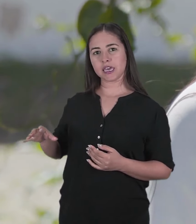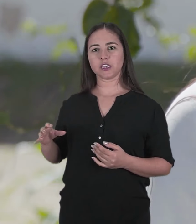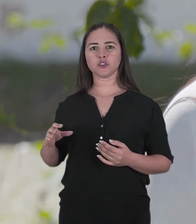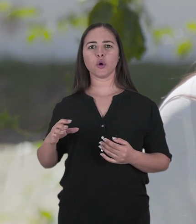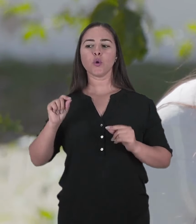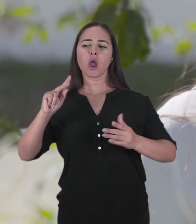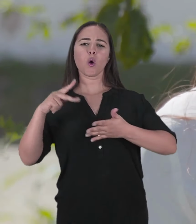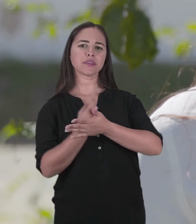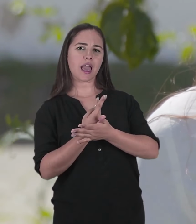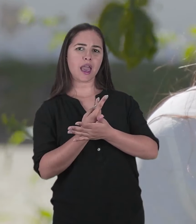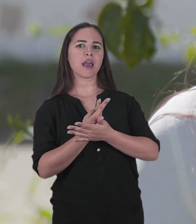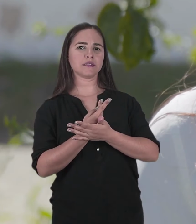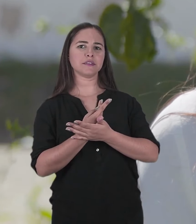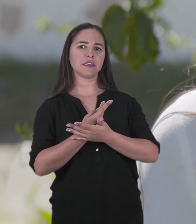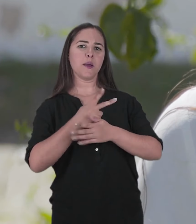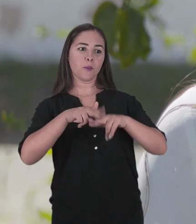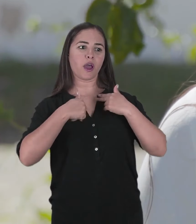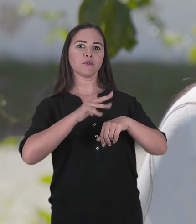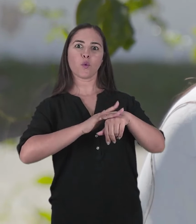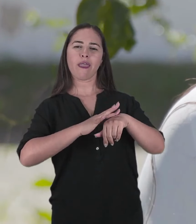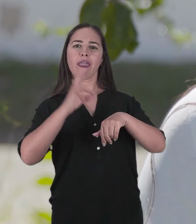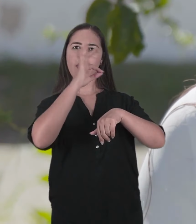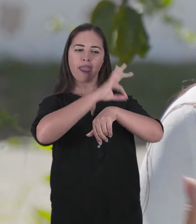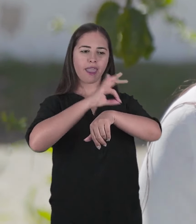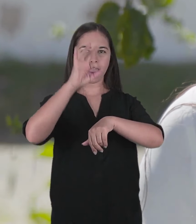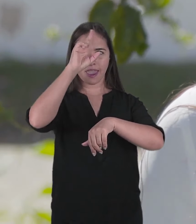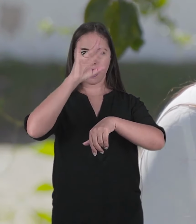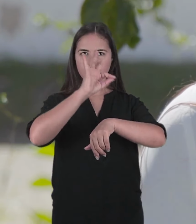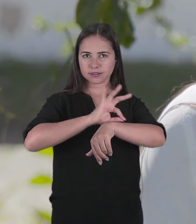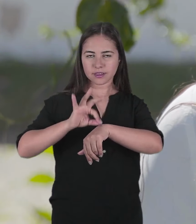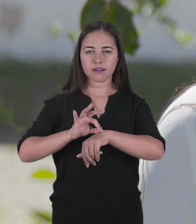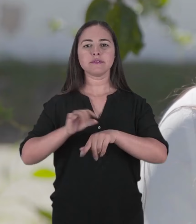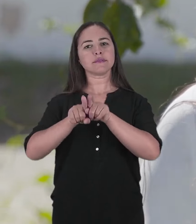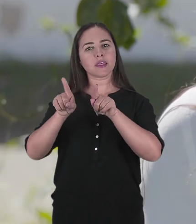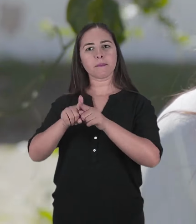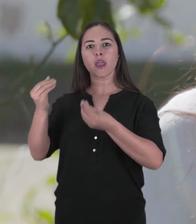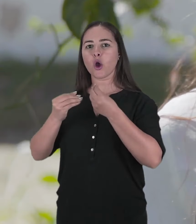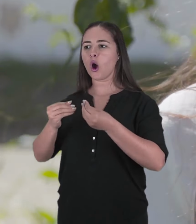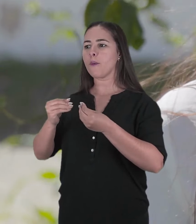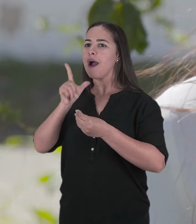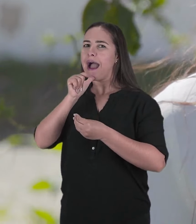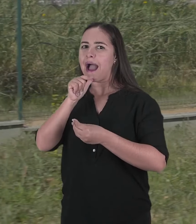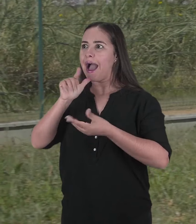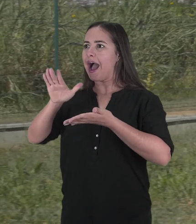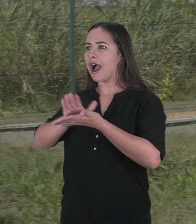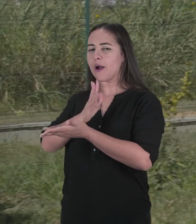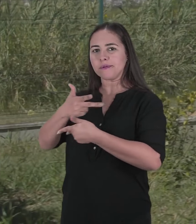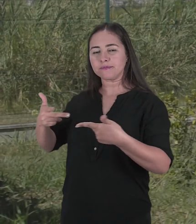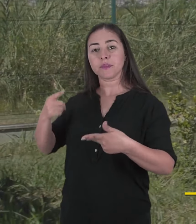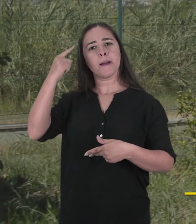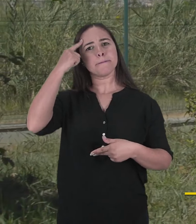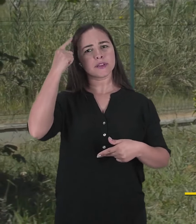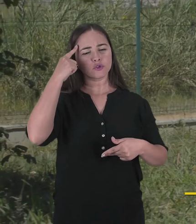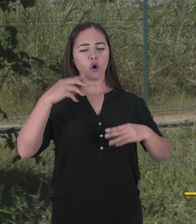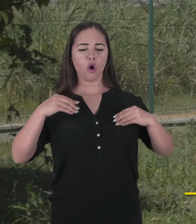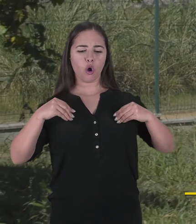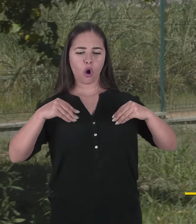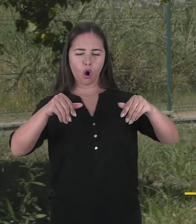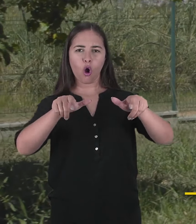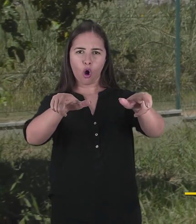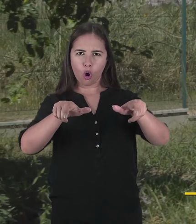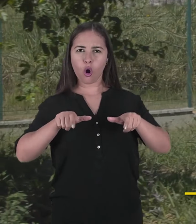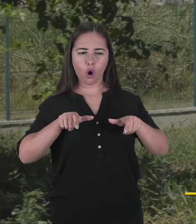que é a interferência que tem nas arboviroses. Tiveram alguns, né, que foram aí trabalhando com a questão da escassez hídrica. E ela pensou na horta, ela falou assim: nossa,